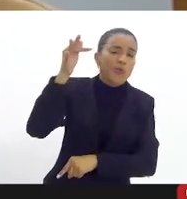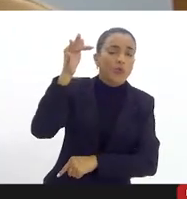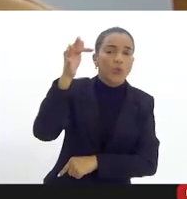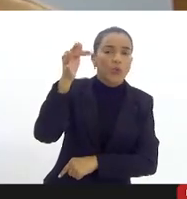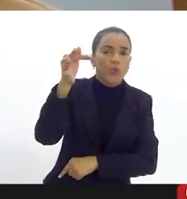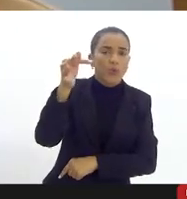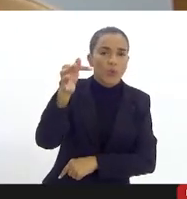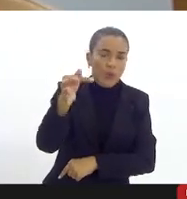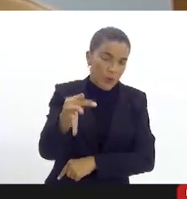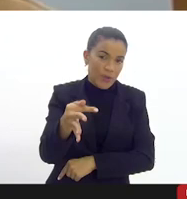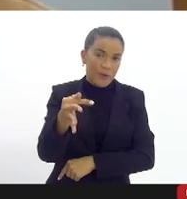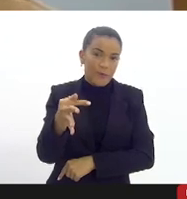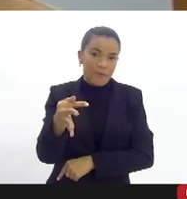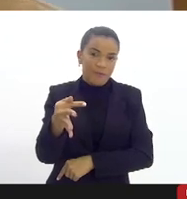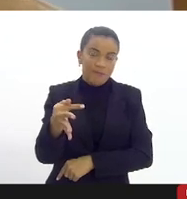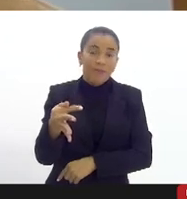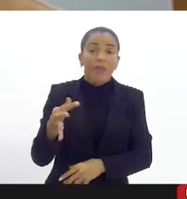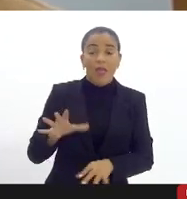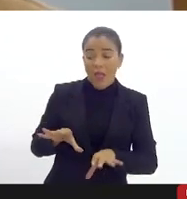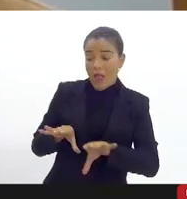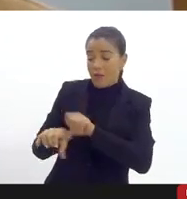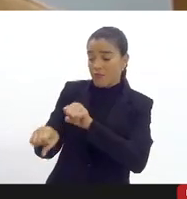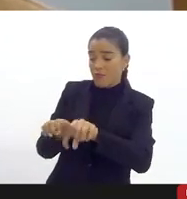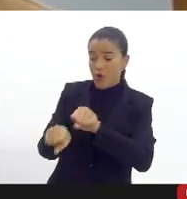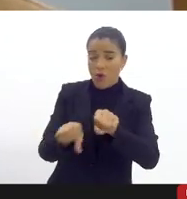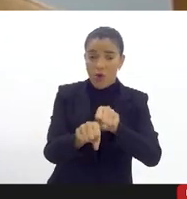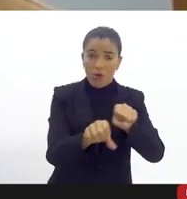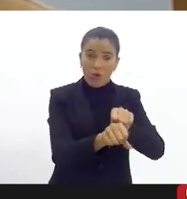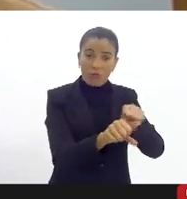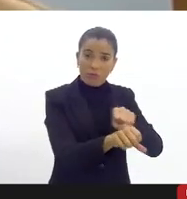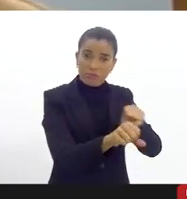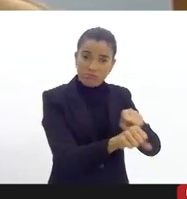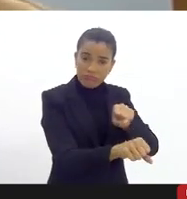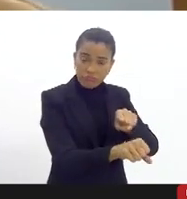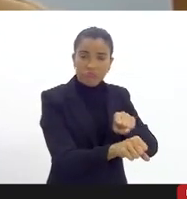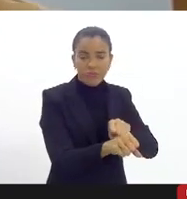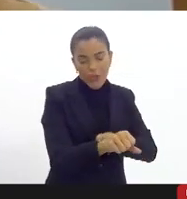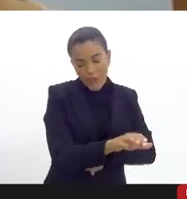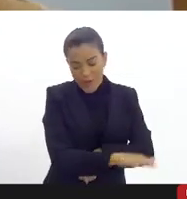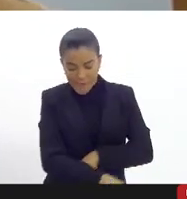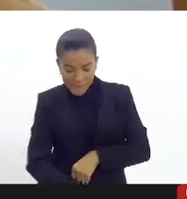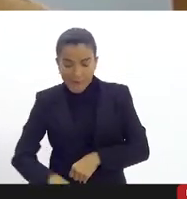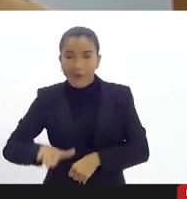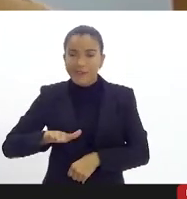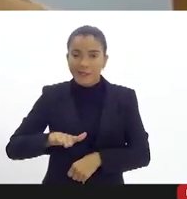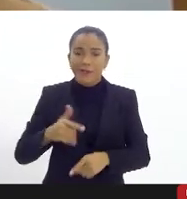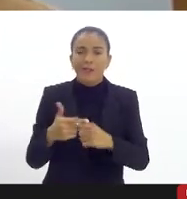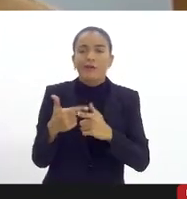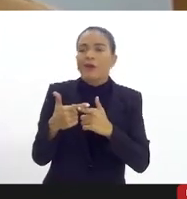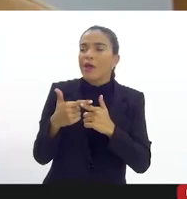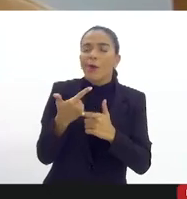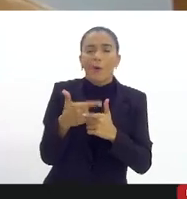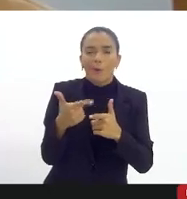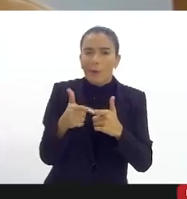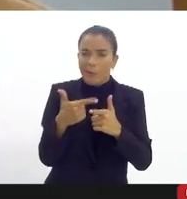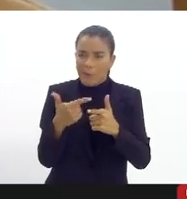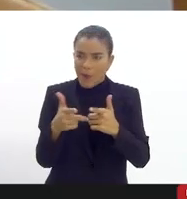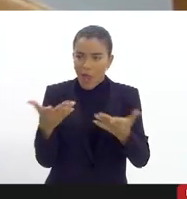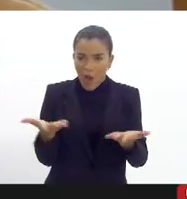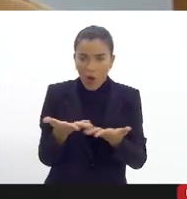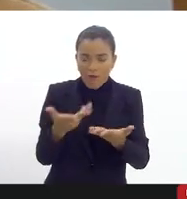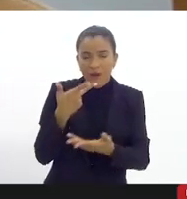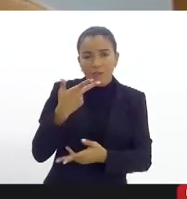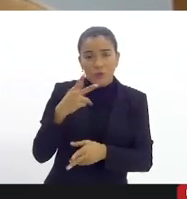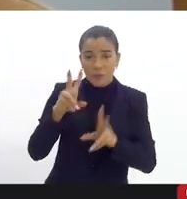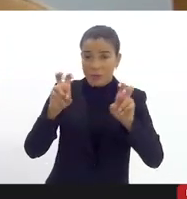muito próximo na medida em que a formação realizada a nossa infância porque o problema nós só tratando de ensino